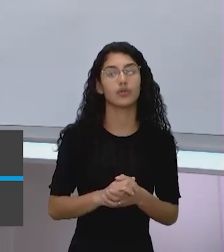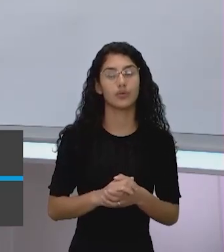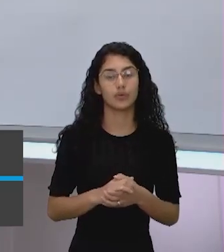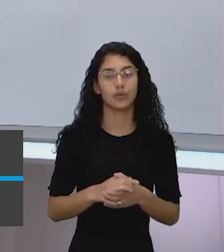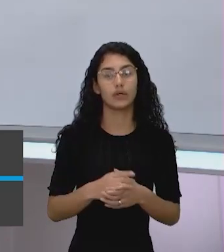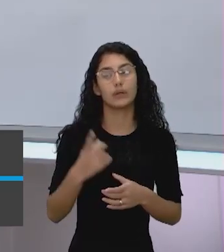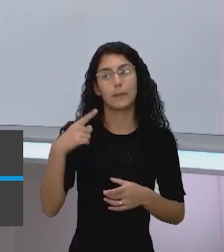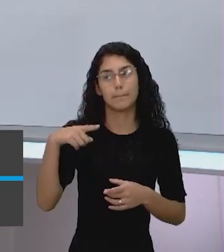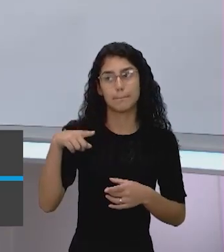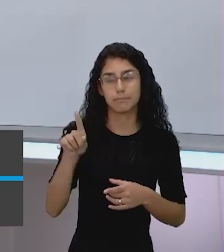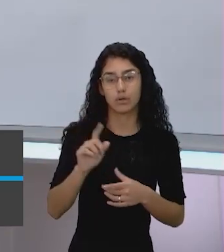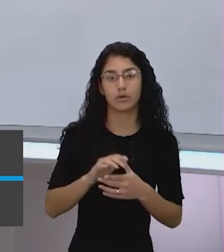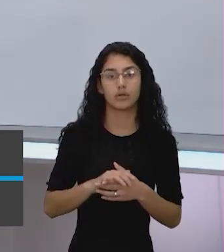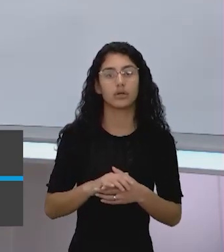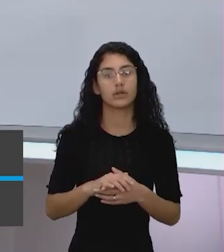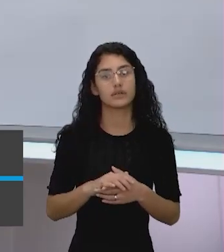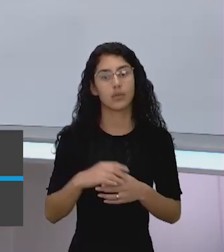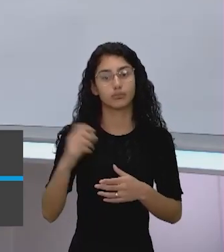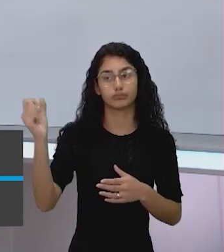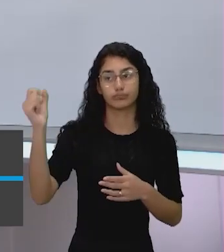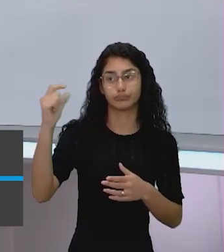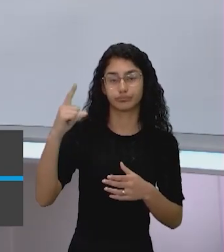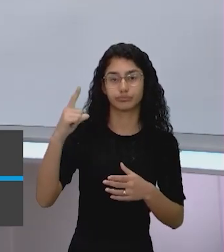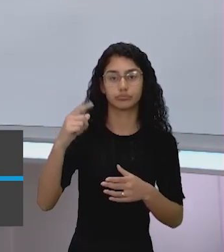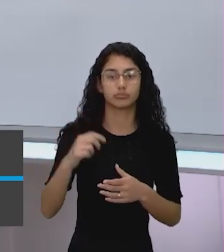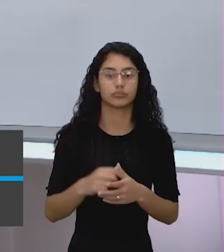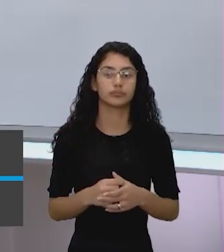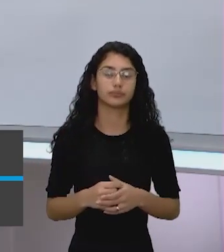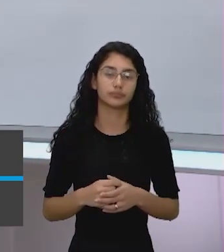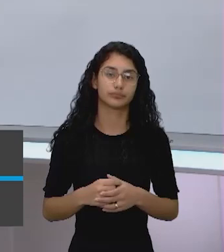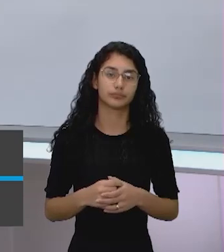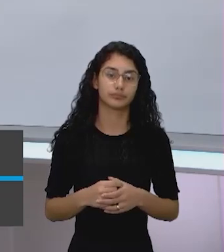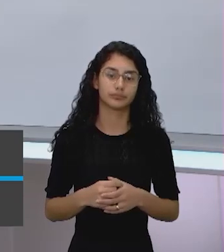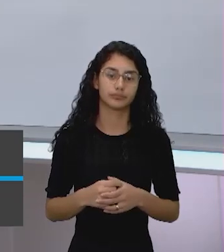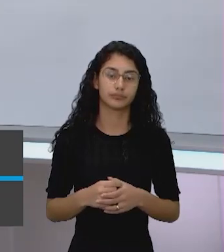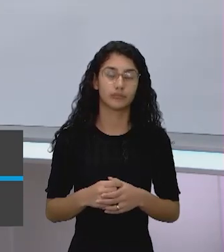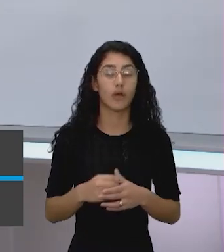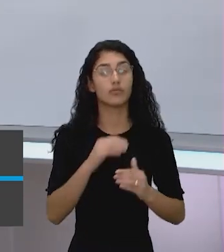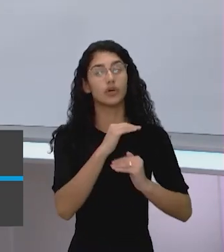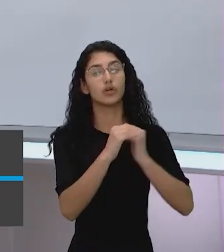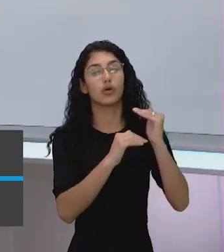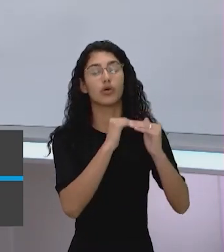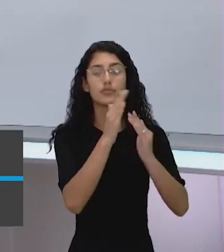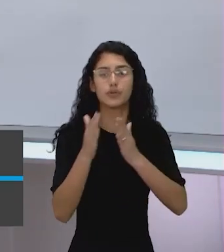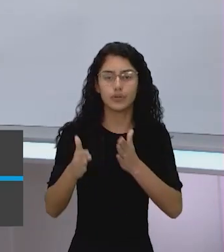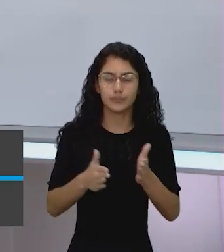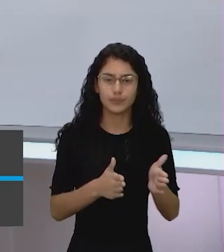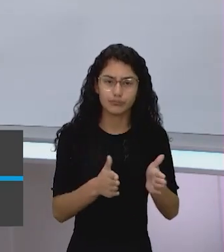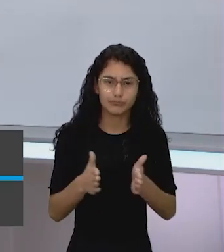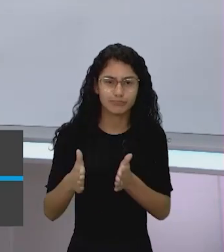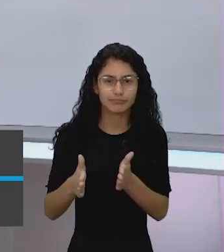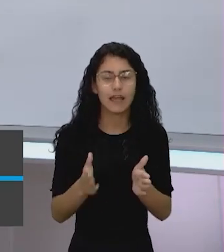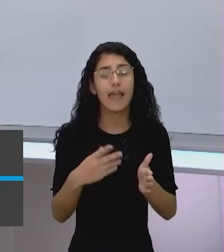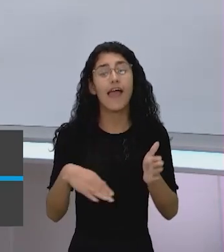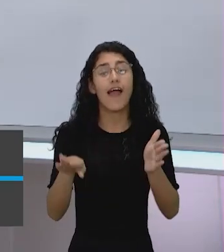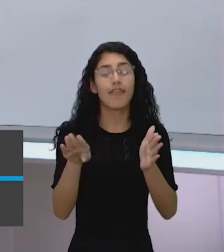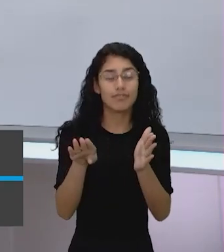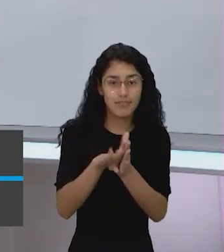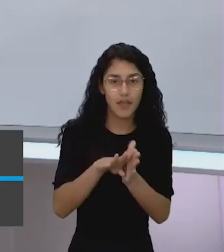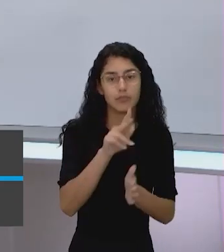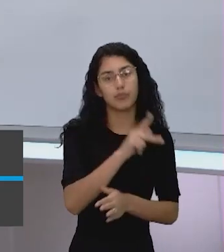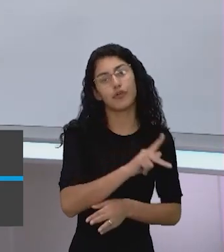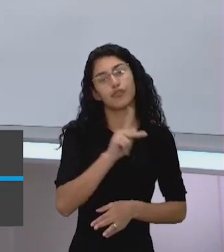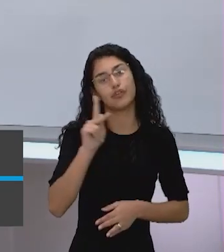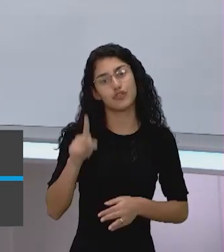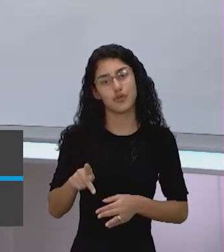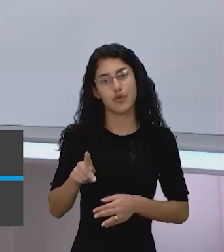no ginásio para alunos da rede municipal, e ele foi construindo o caminho dele até que ele se tornou professor da Universidade